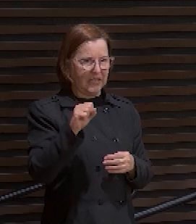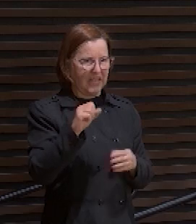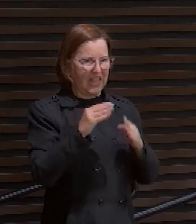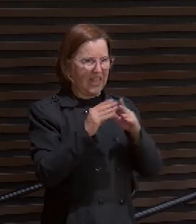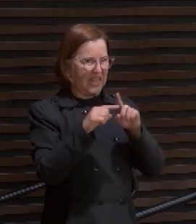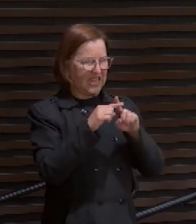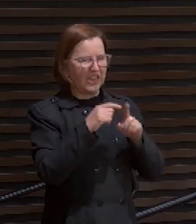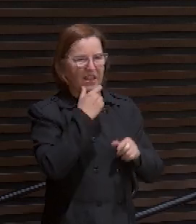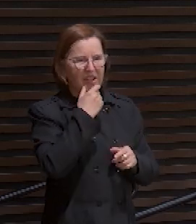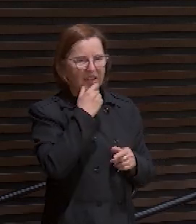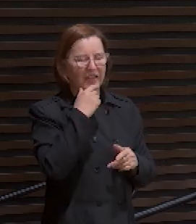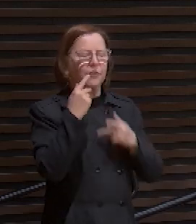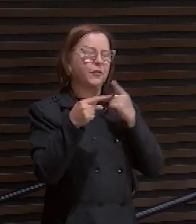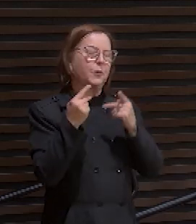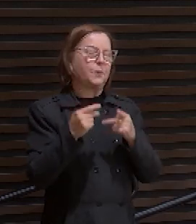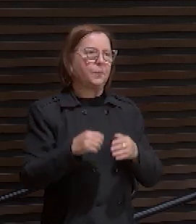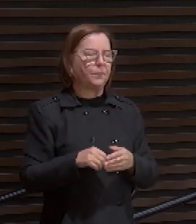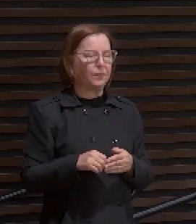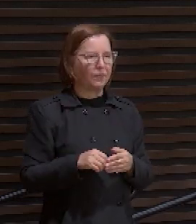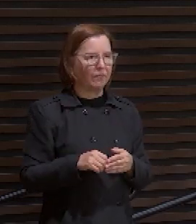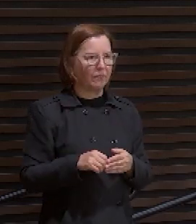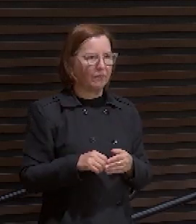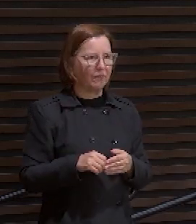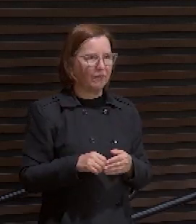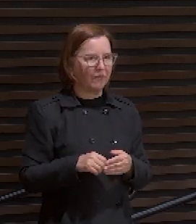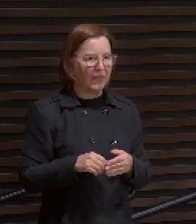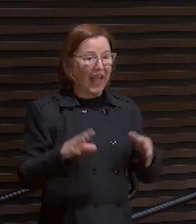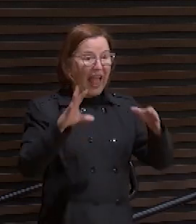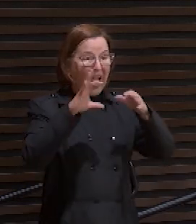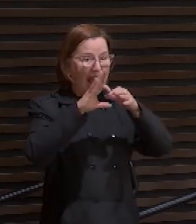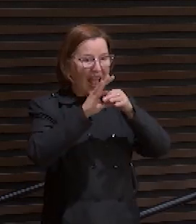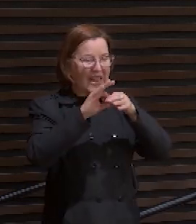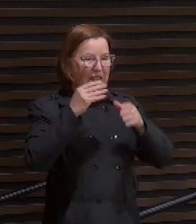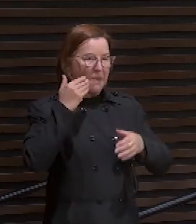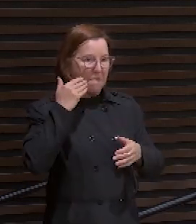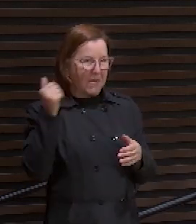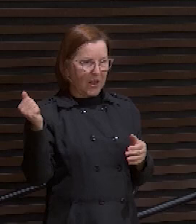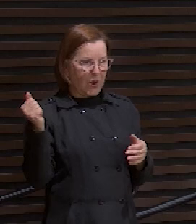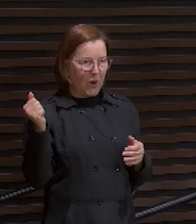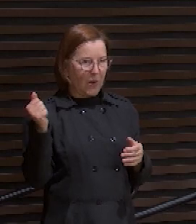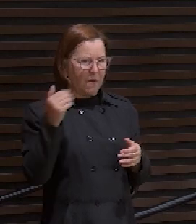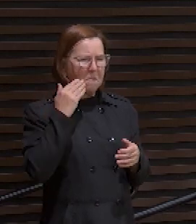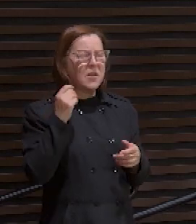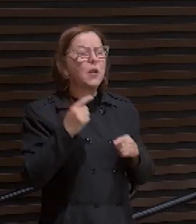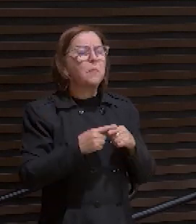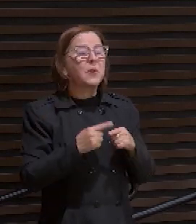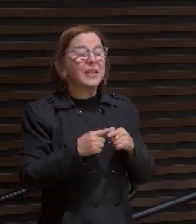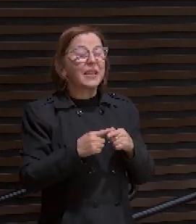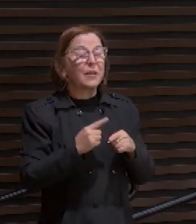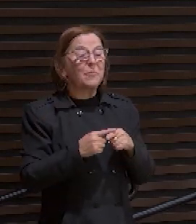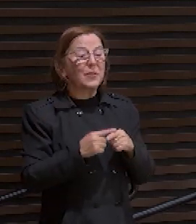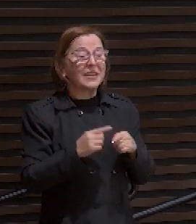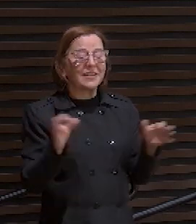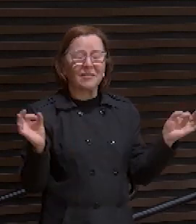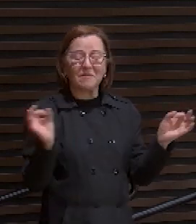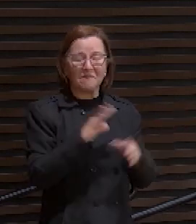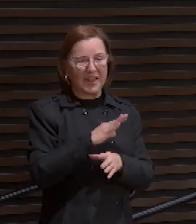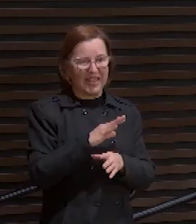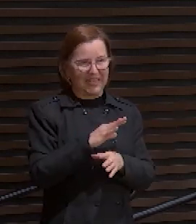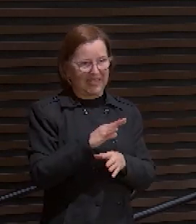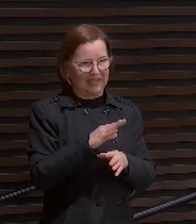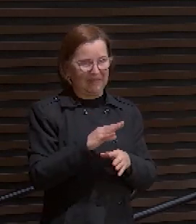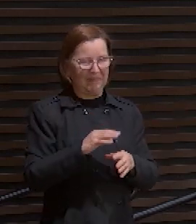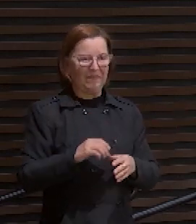seguinte: a aliança é melhor. Melhor por quê? Porque é absoluta e não condicional.